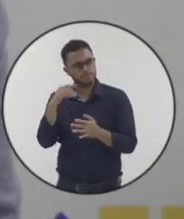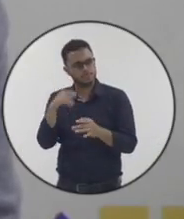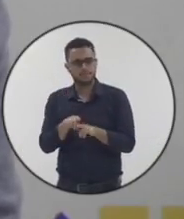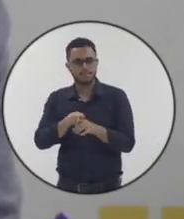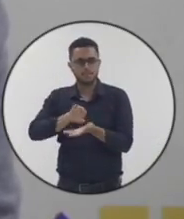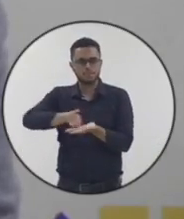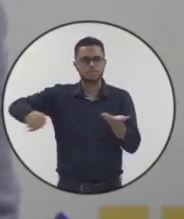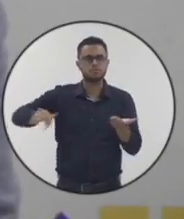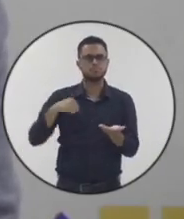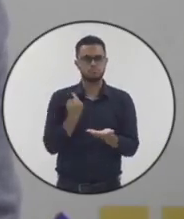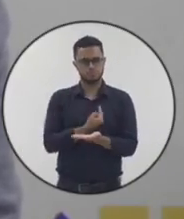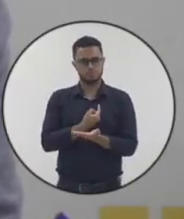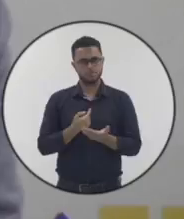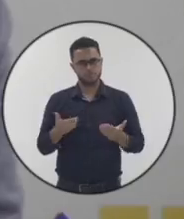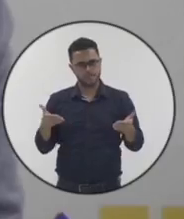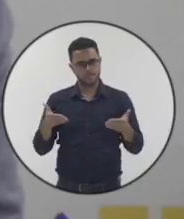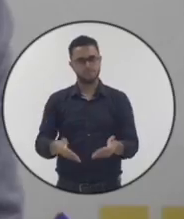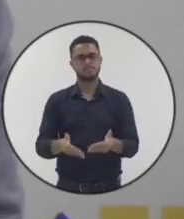luta e lutaremos,